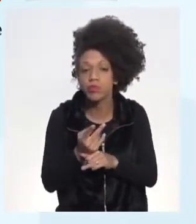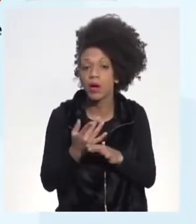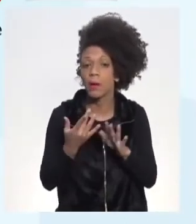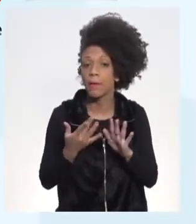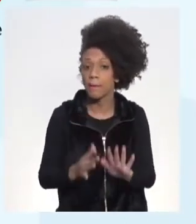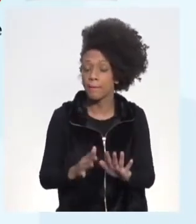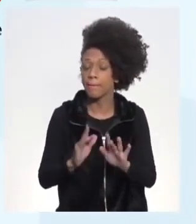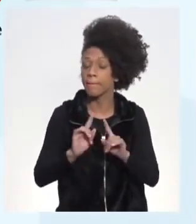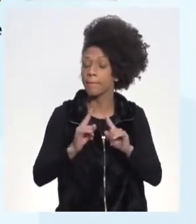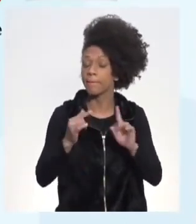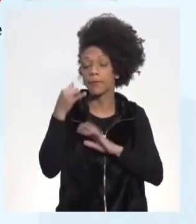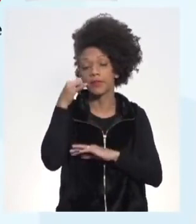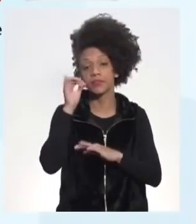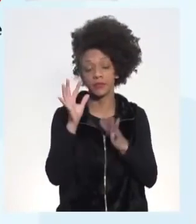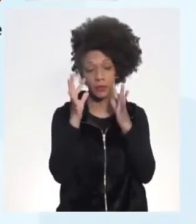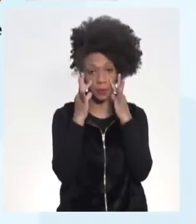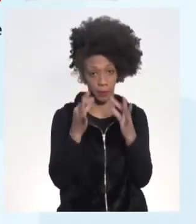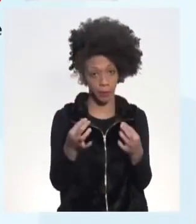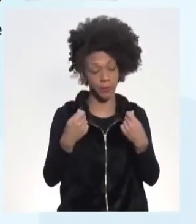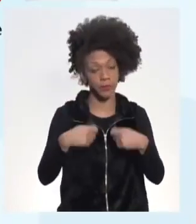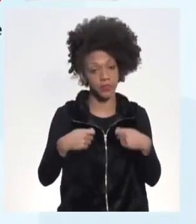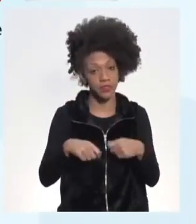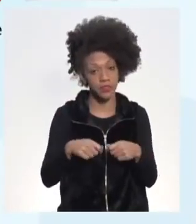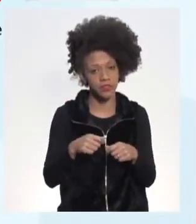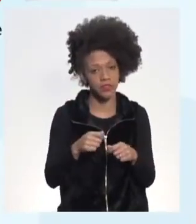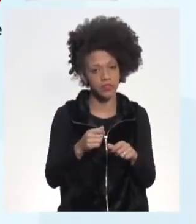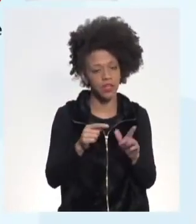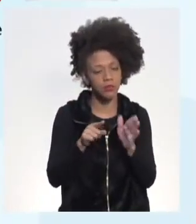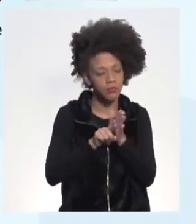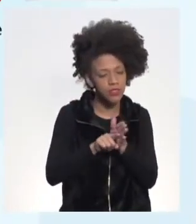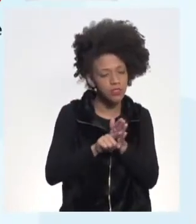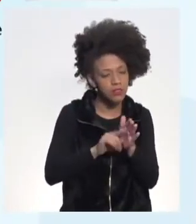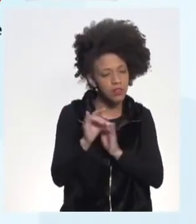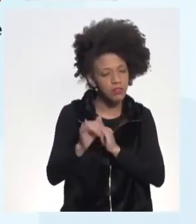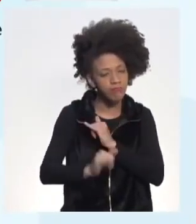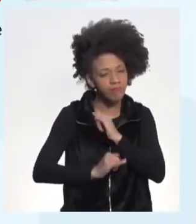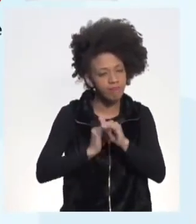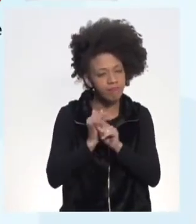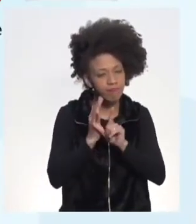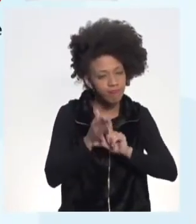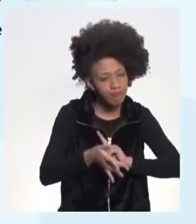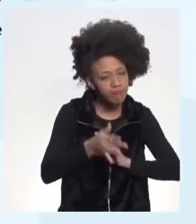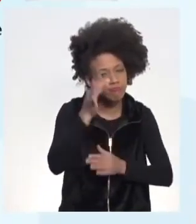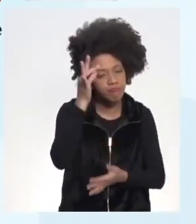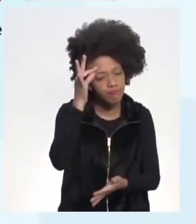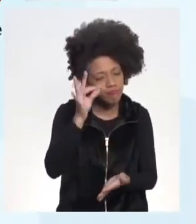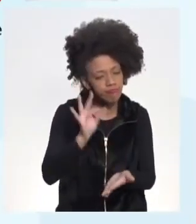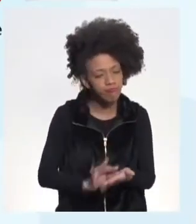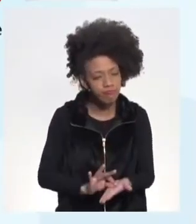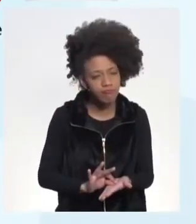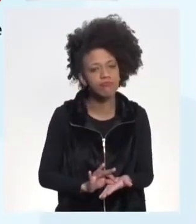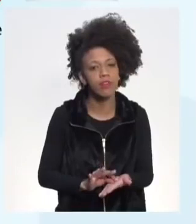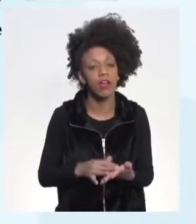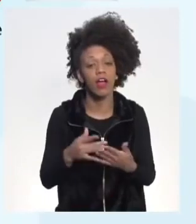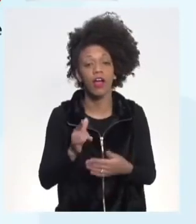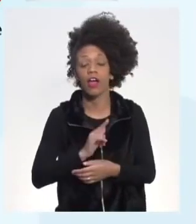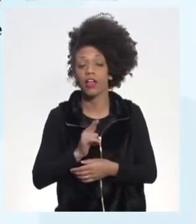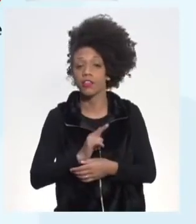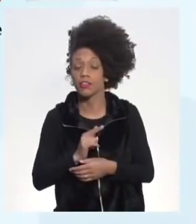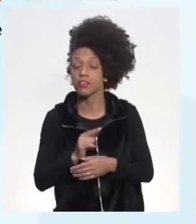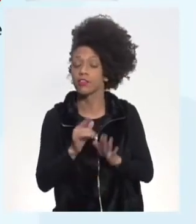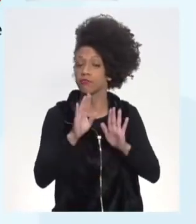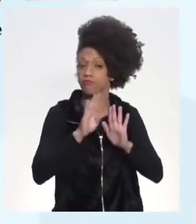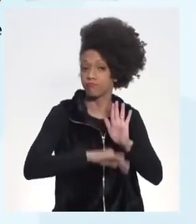estar atento e consultar sites confiáveis. Alguns deles oferecem diversas formas de pagamento à